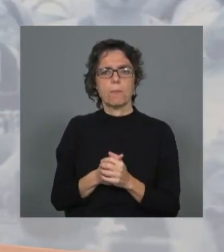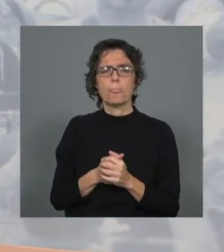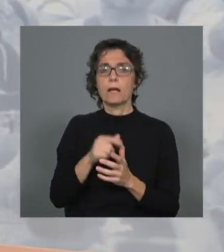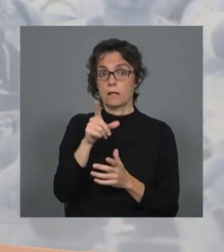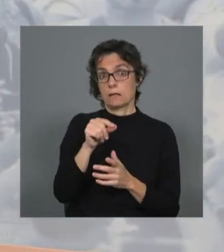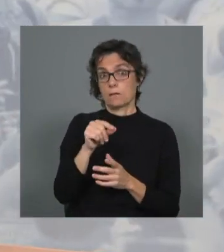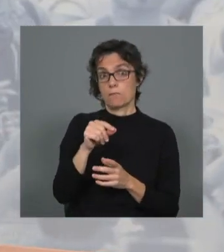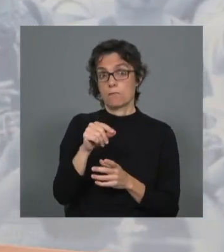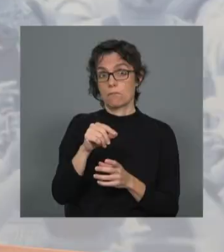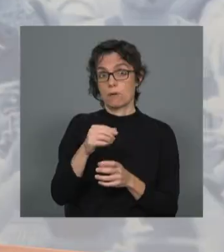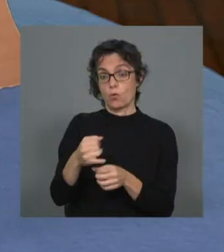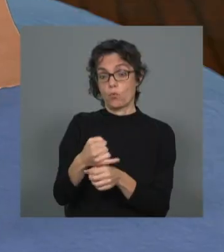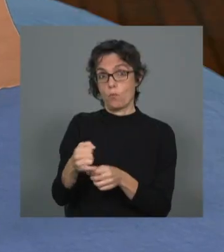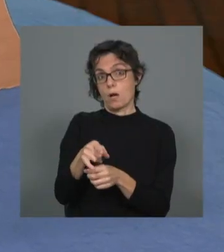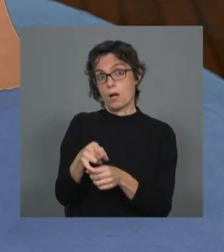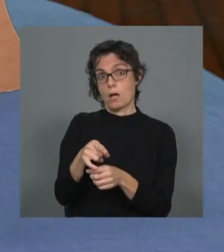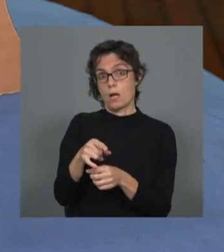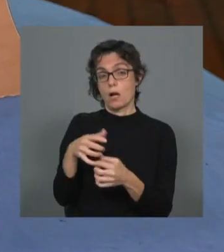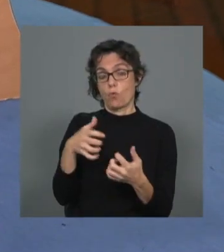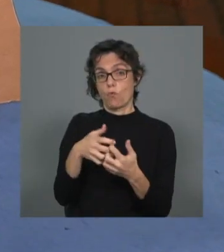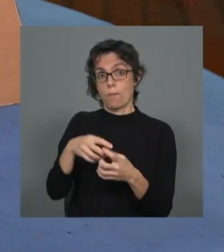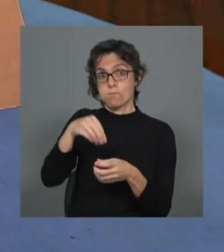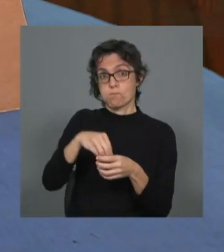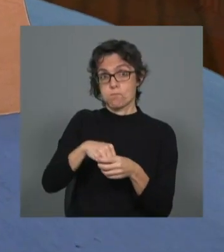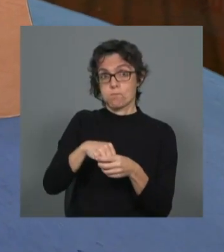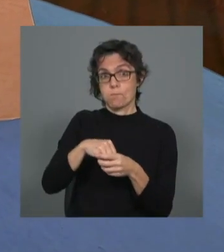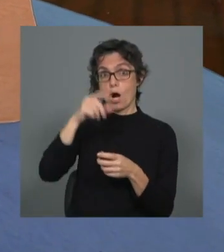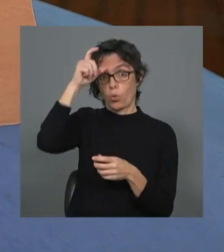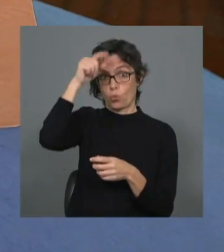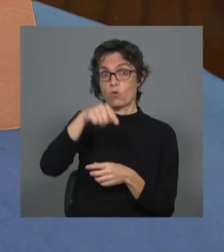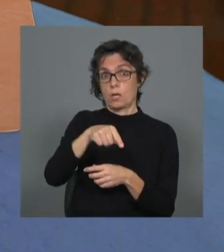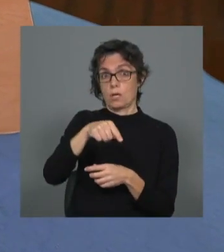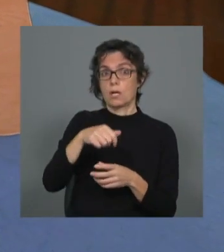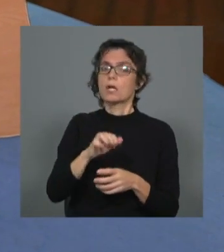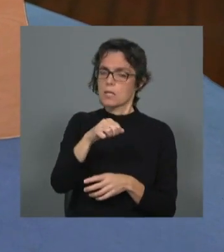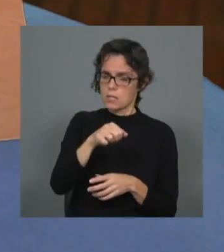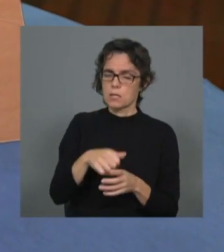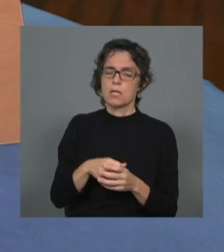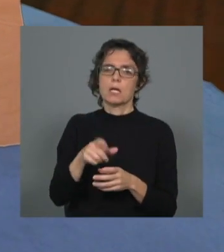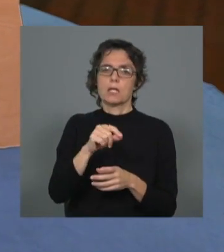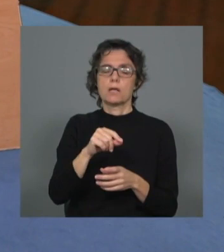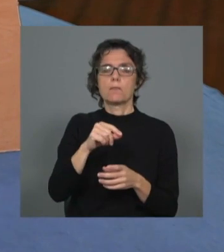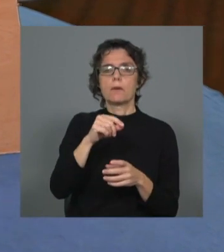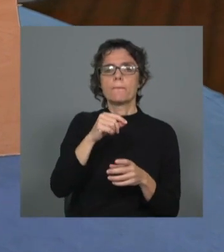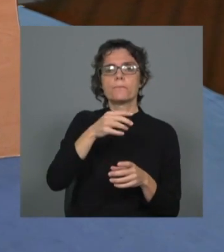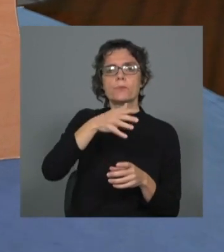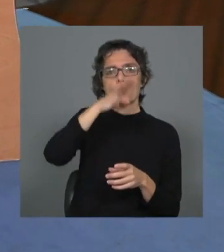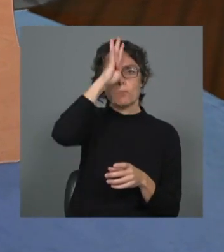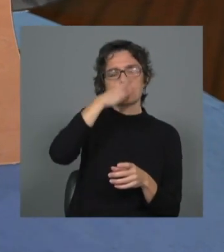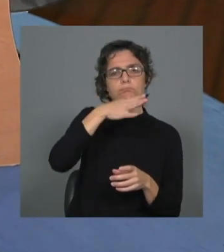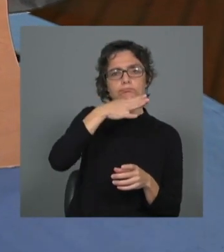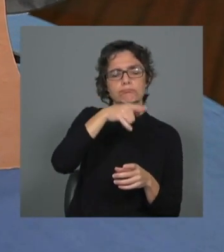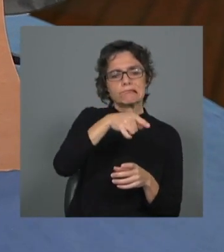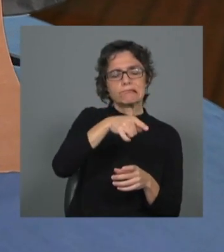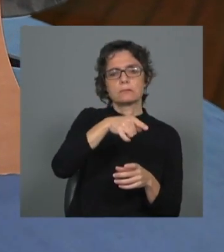conflito interno com a Turquia. Nós tivemos um momento aí, aliás, referido na reportagem, que o Papa está a falar com a comunidade católica e pela porta da igreja o que